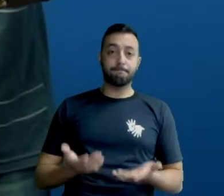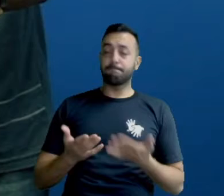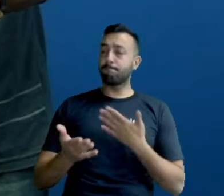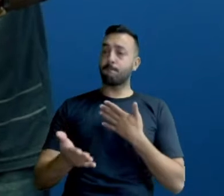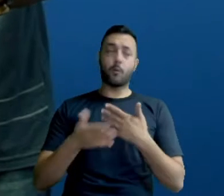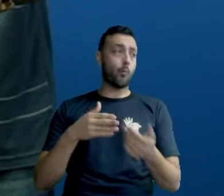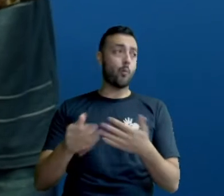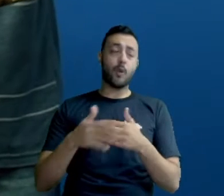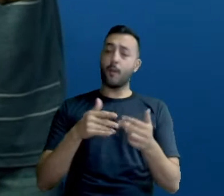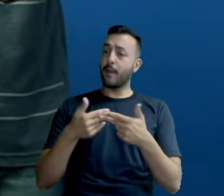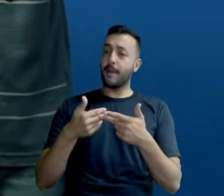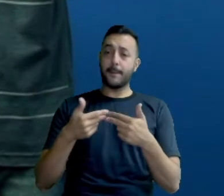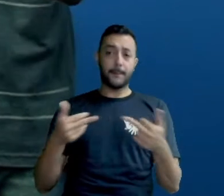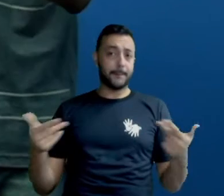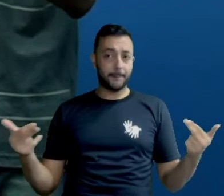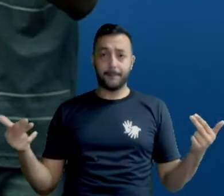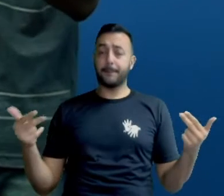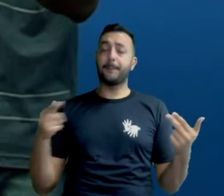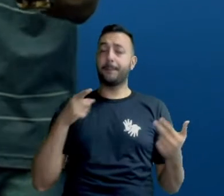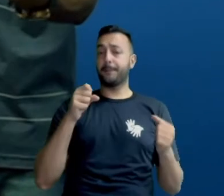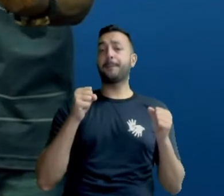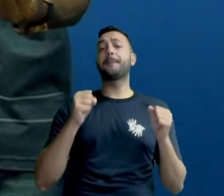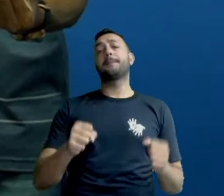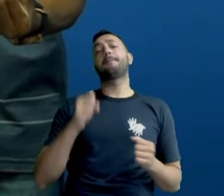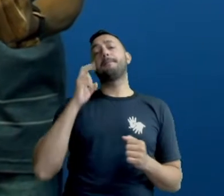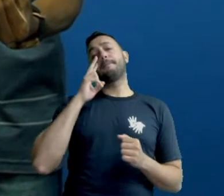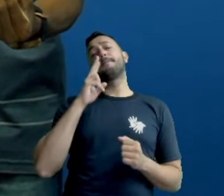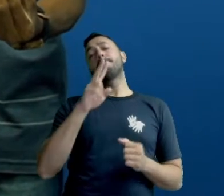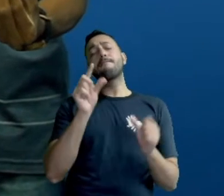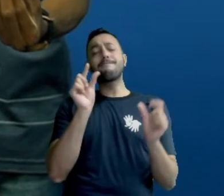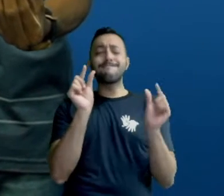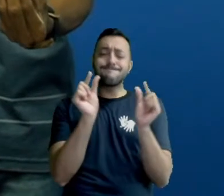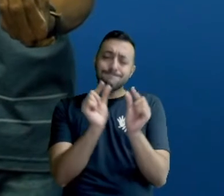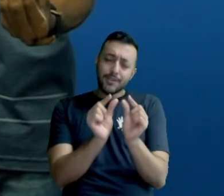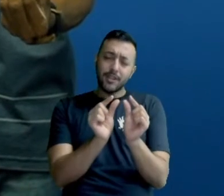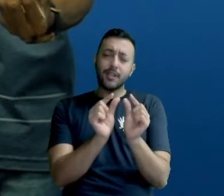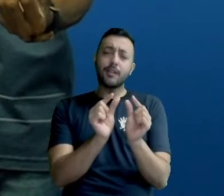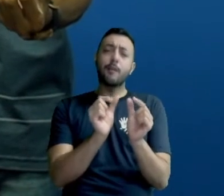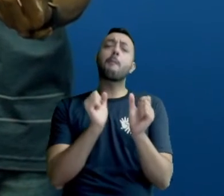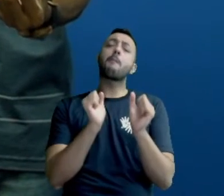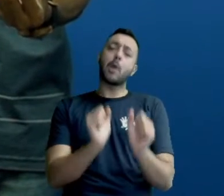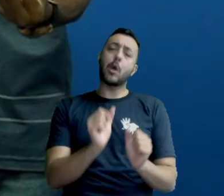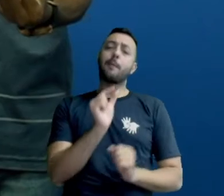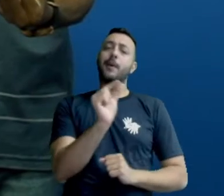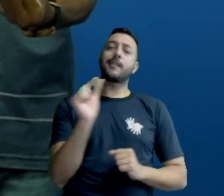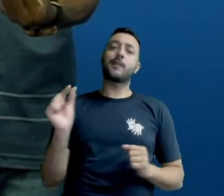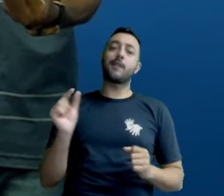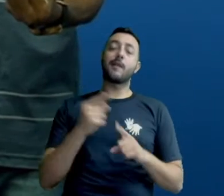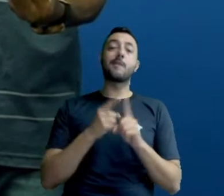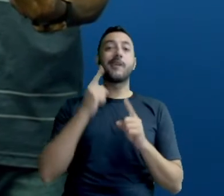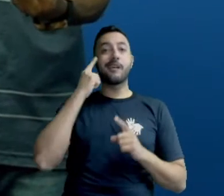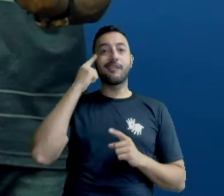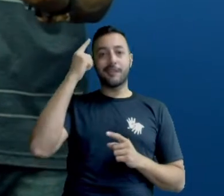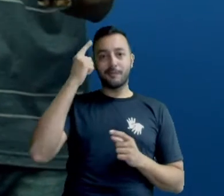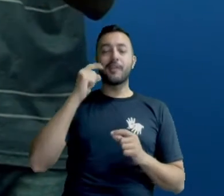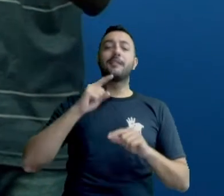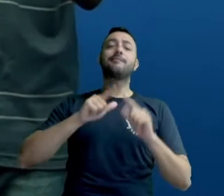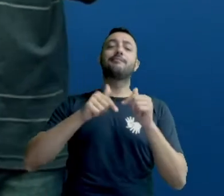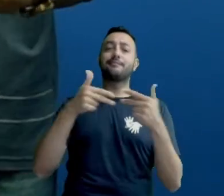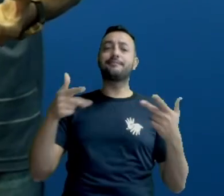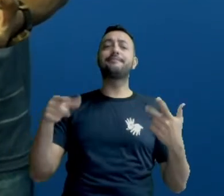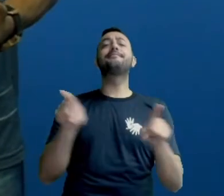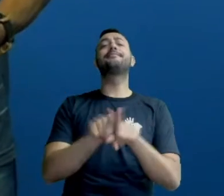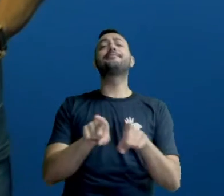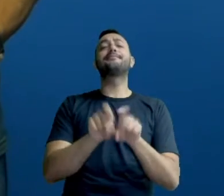Qualquer objeto que você consiga visualizar bem minúsculo, ele pode ser uma partícula. Agora, lembrando o seguinte, esse objeto ele pode também ser